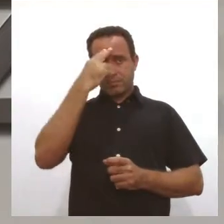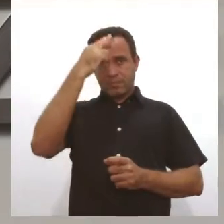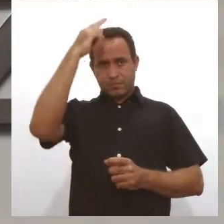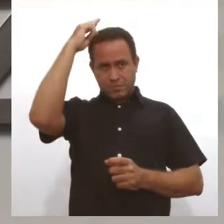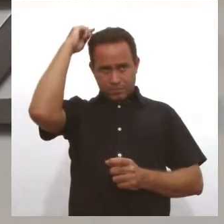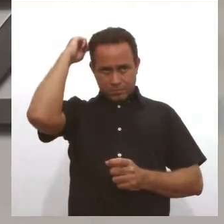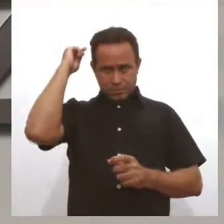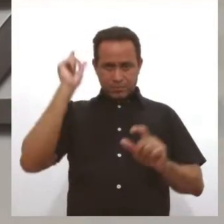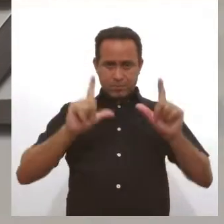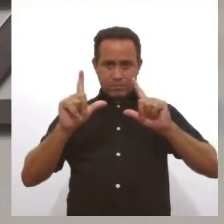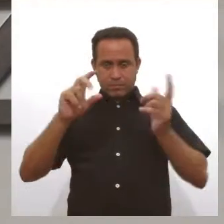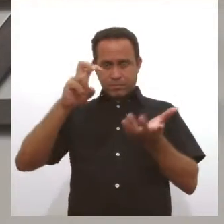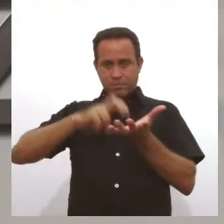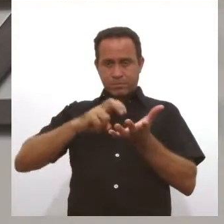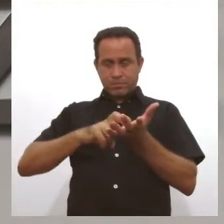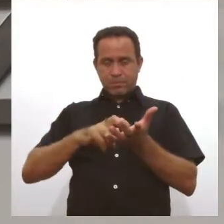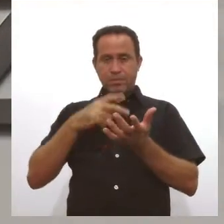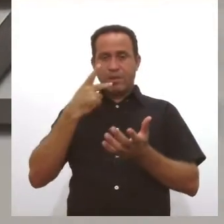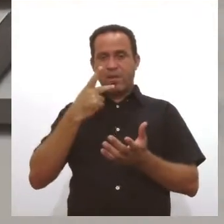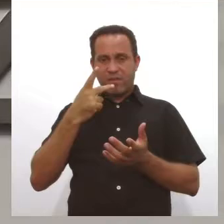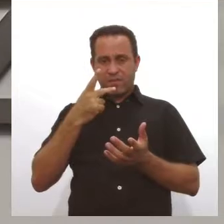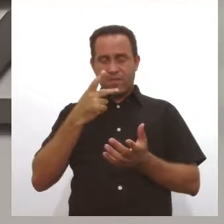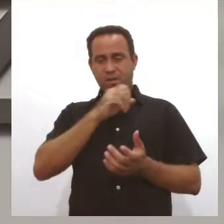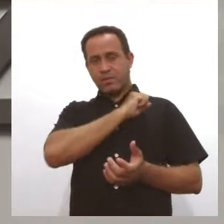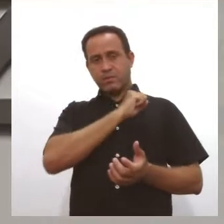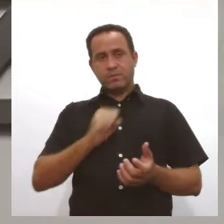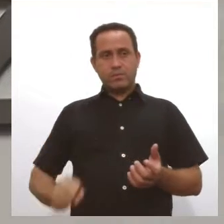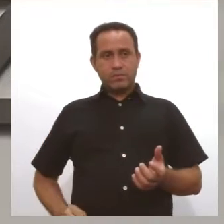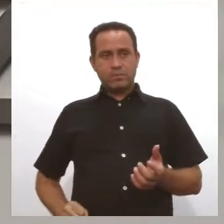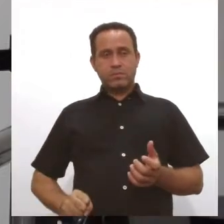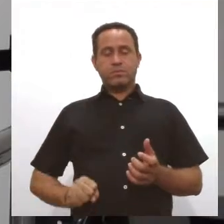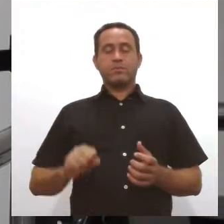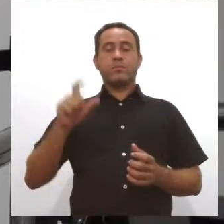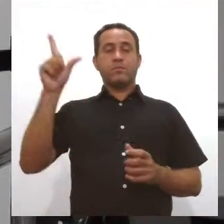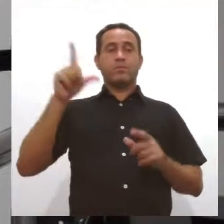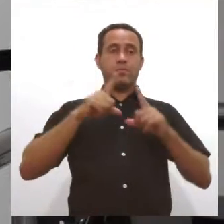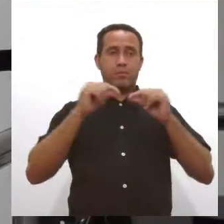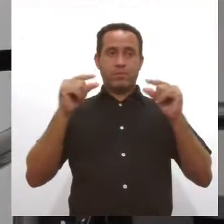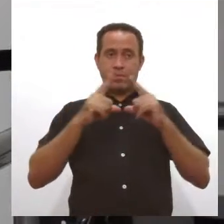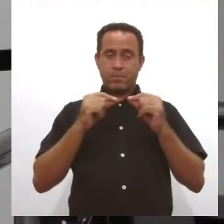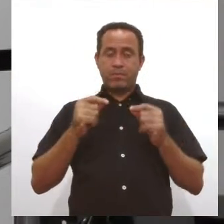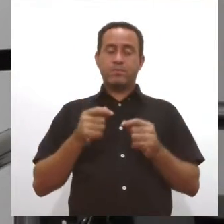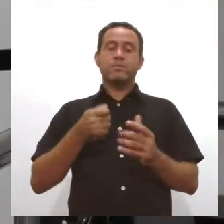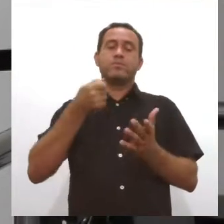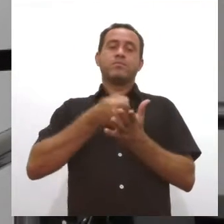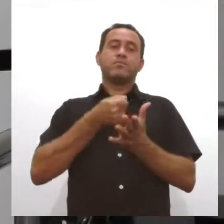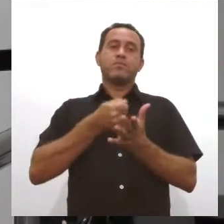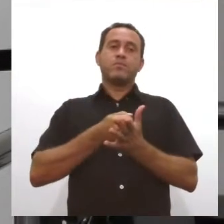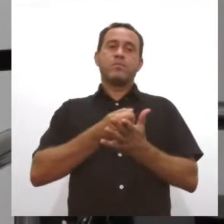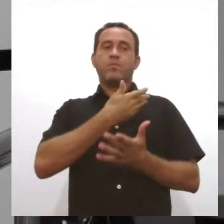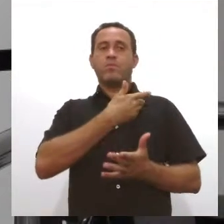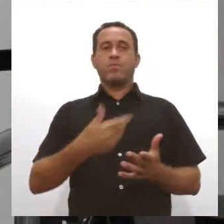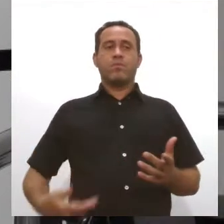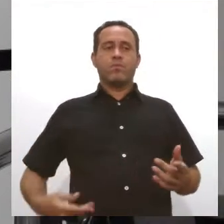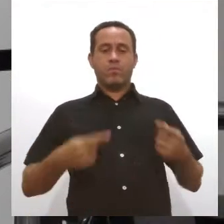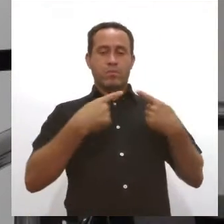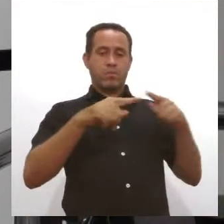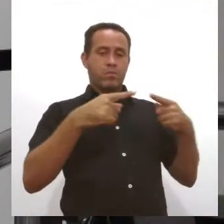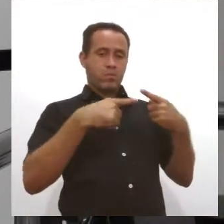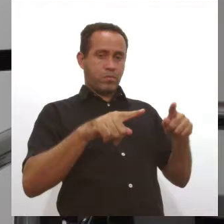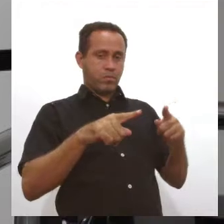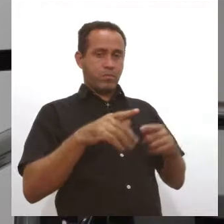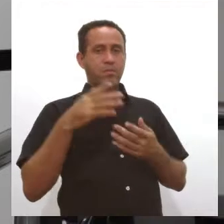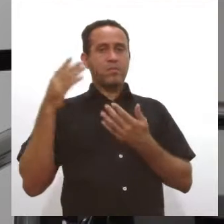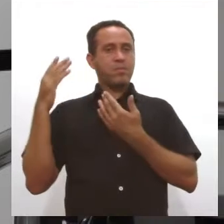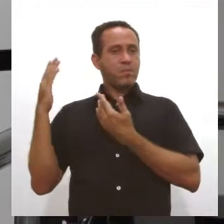na qual o governador menciona um vídeo do senador Alessandro Vieira, que, por sua vez, fazia críticas ao governo. Para Geórgio Passos,